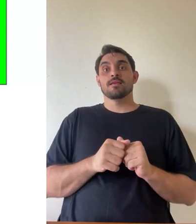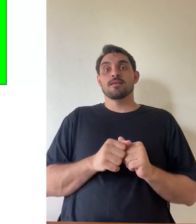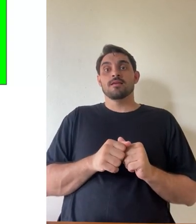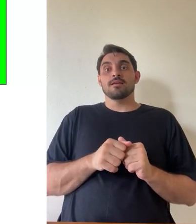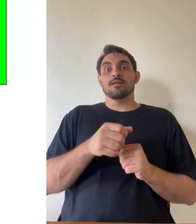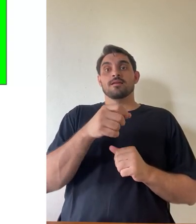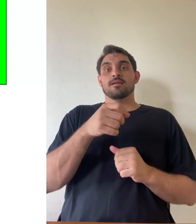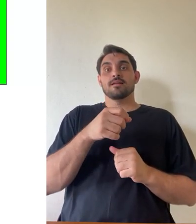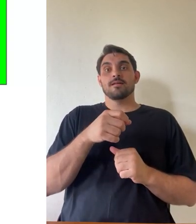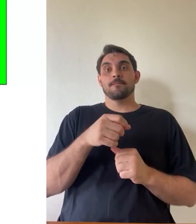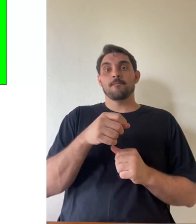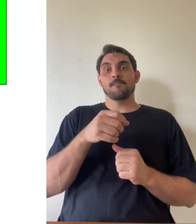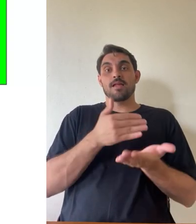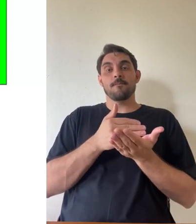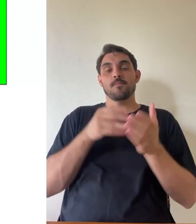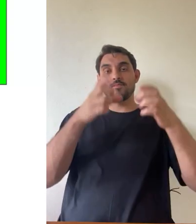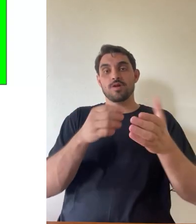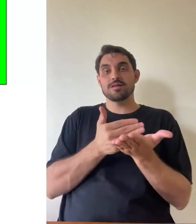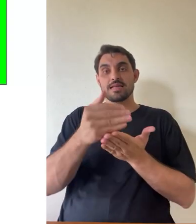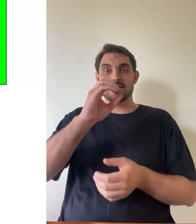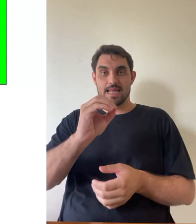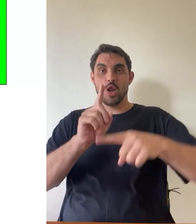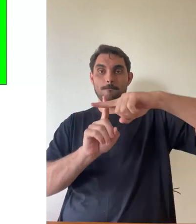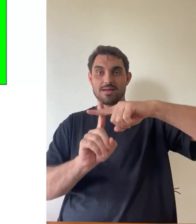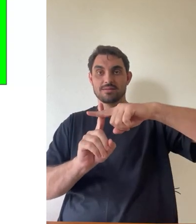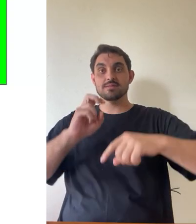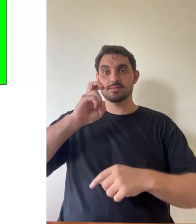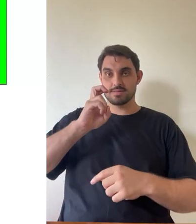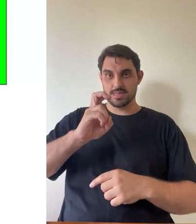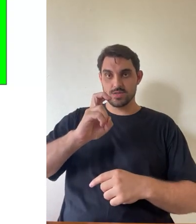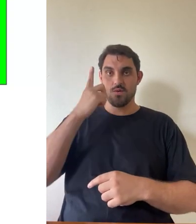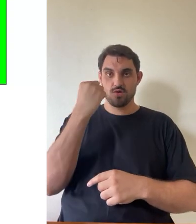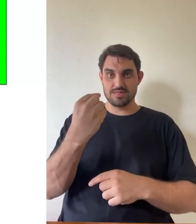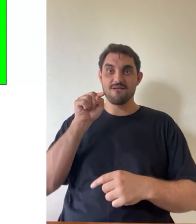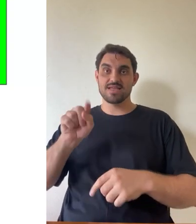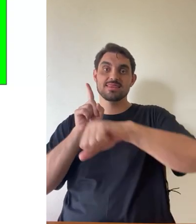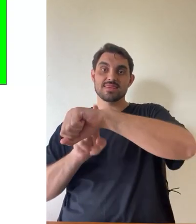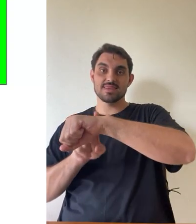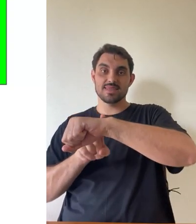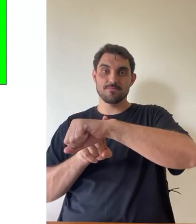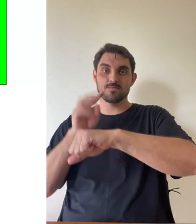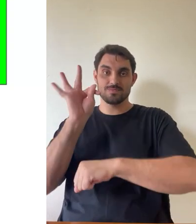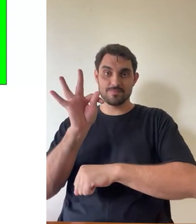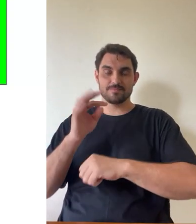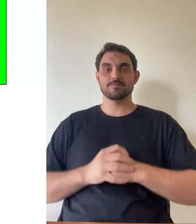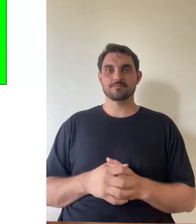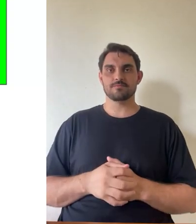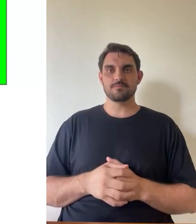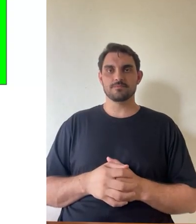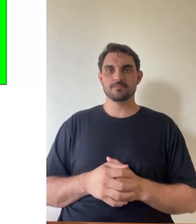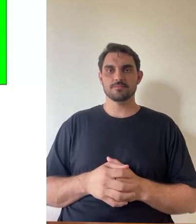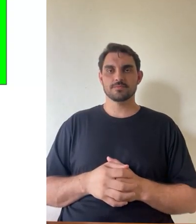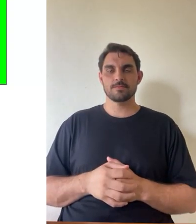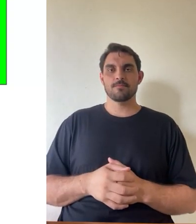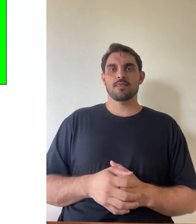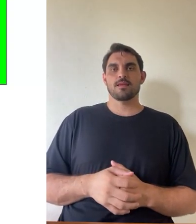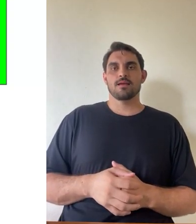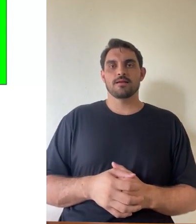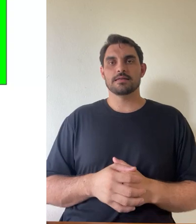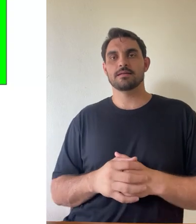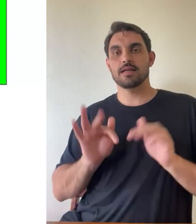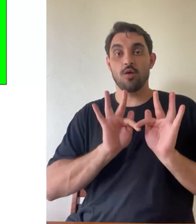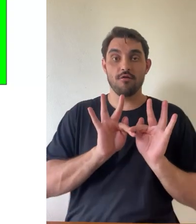0, mais a velocidade, que foi 5 vezes o tempo. Então, a função horária